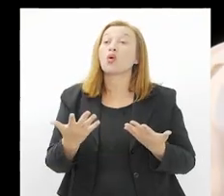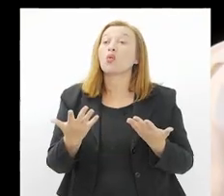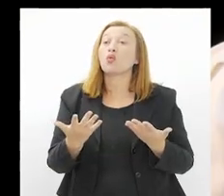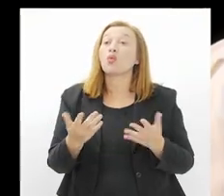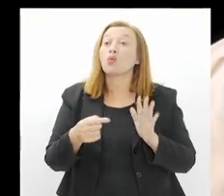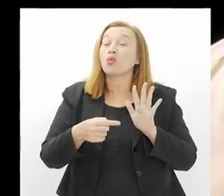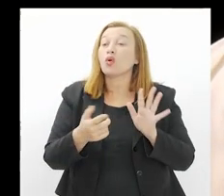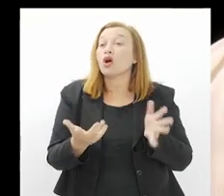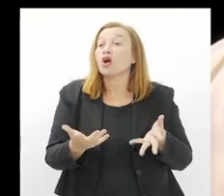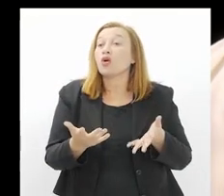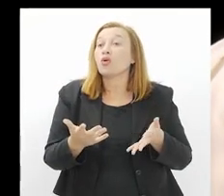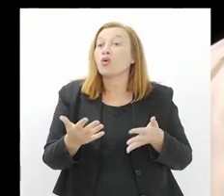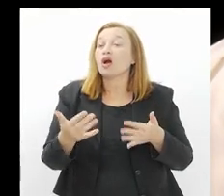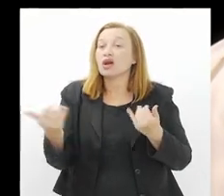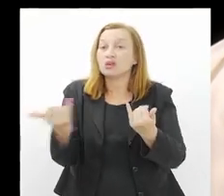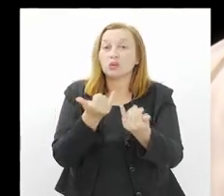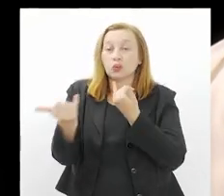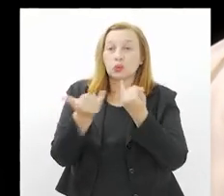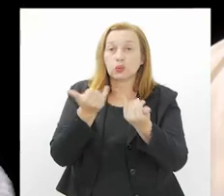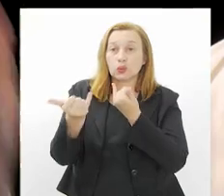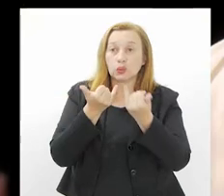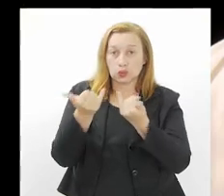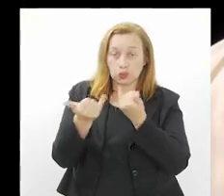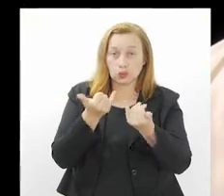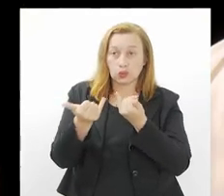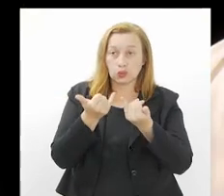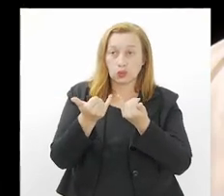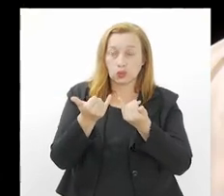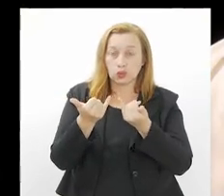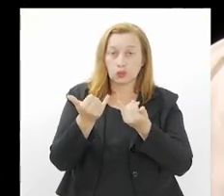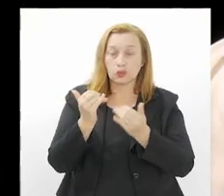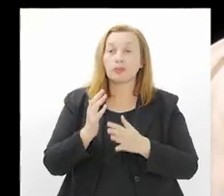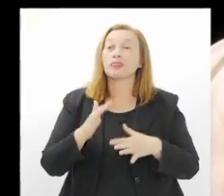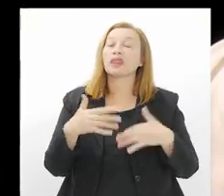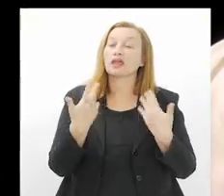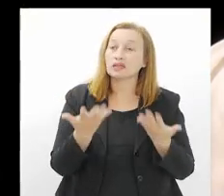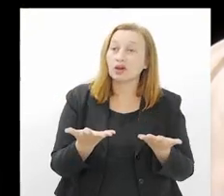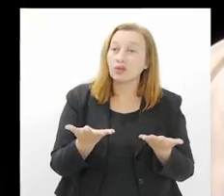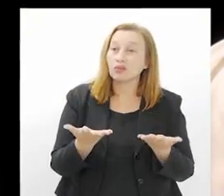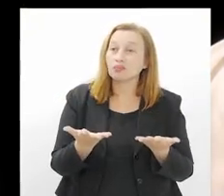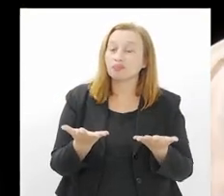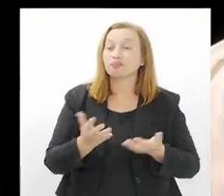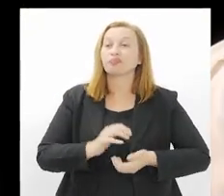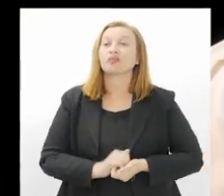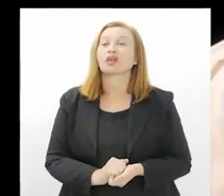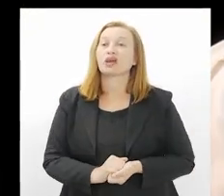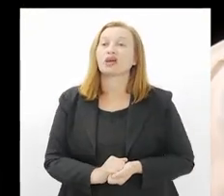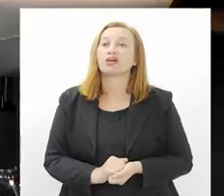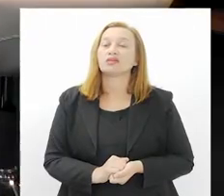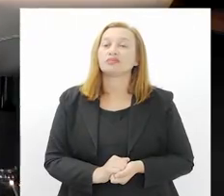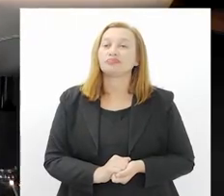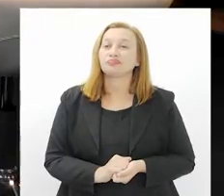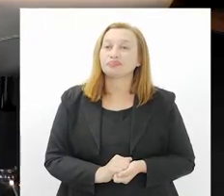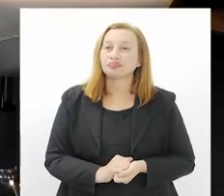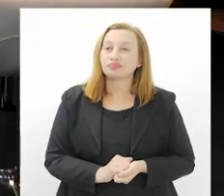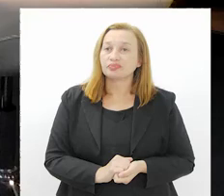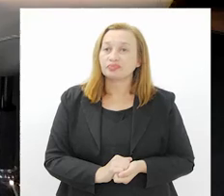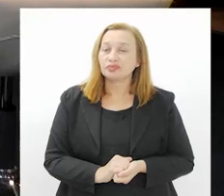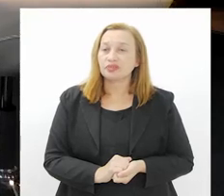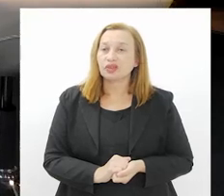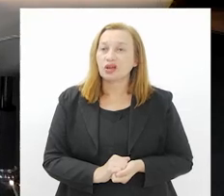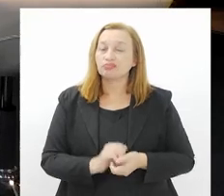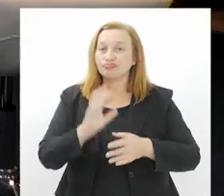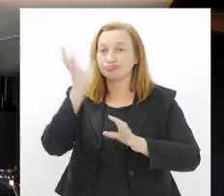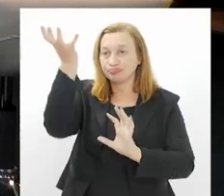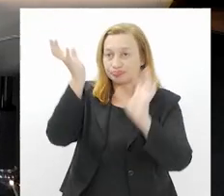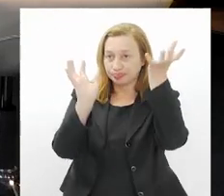notícias vêm, elas vêm de uma forma assim, mais acessível, mais direta. Né? Então, o painel intergovernamental, né, da